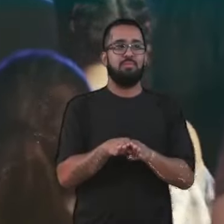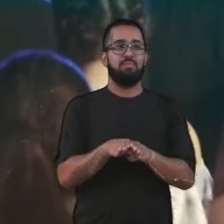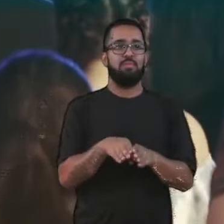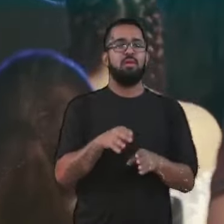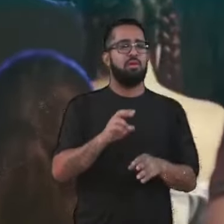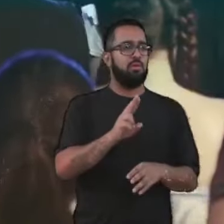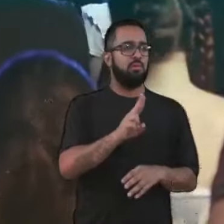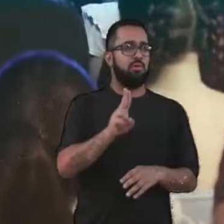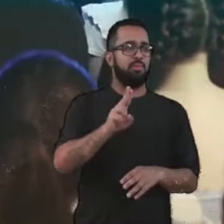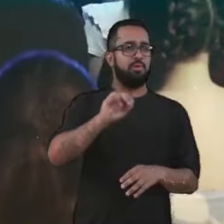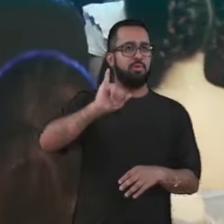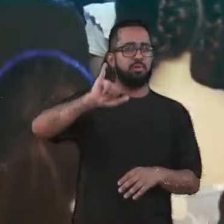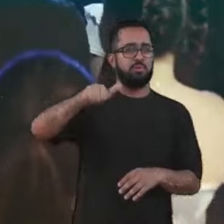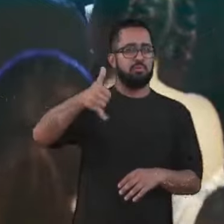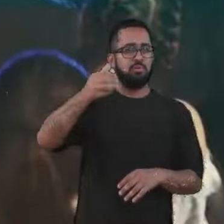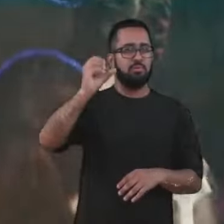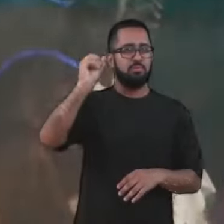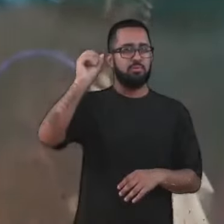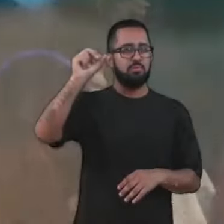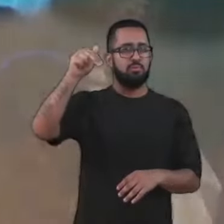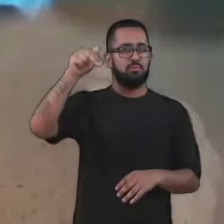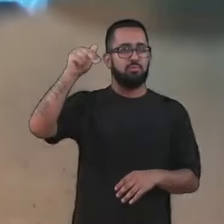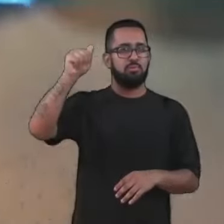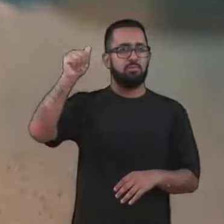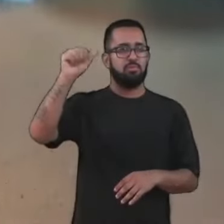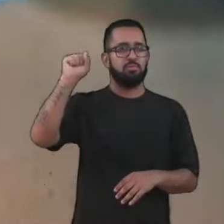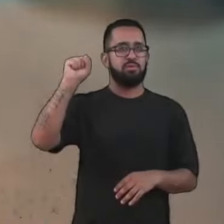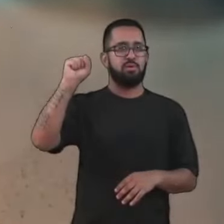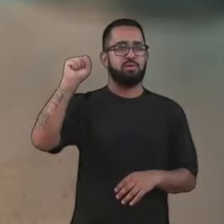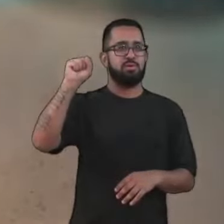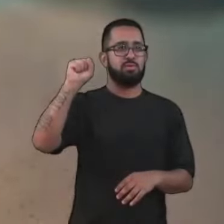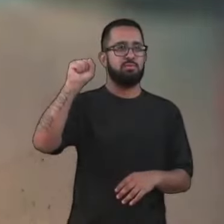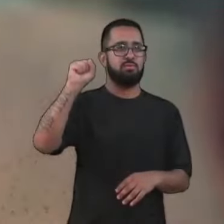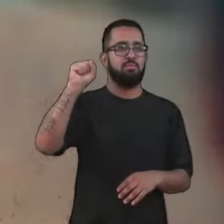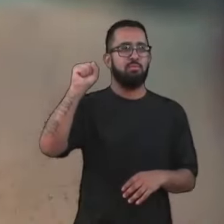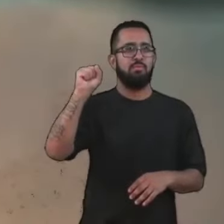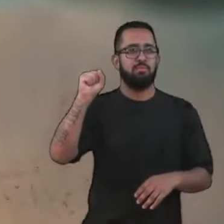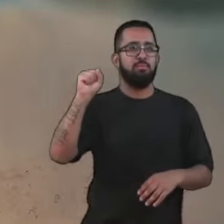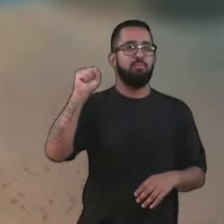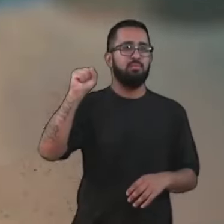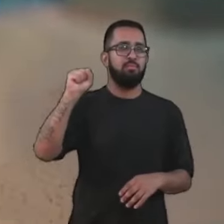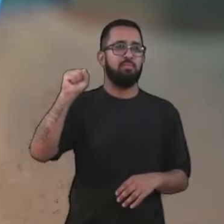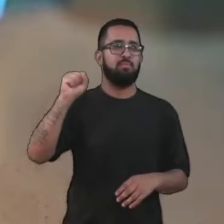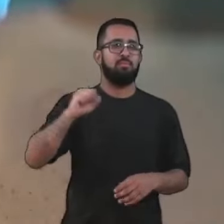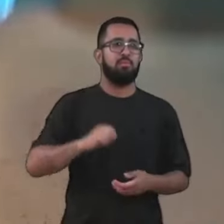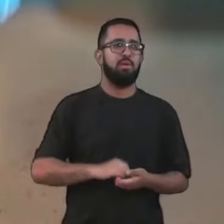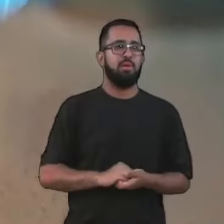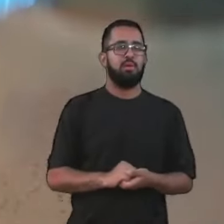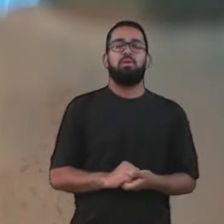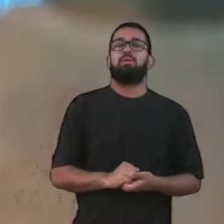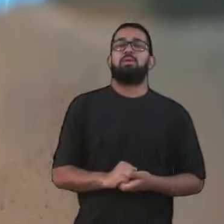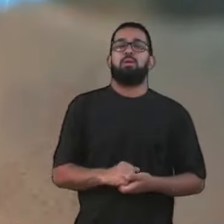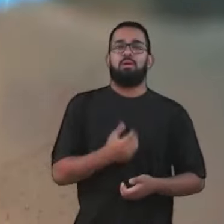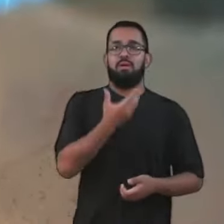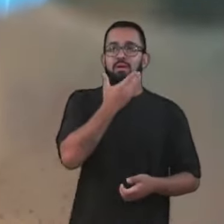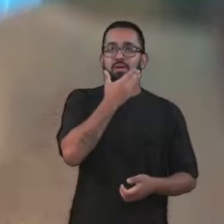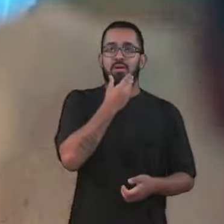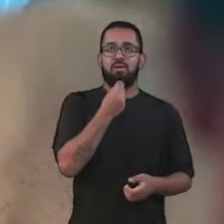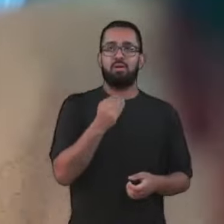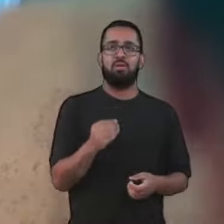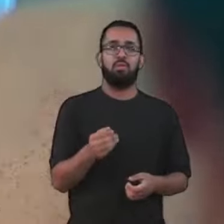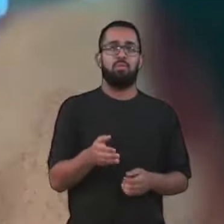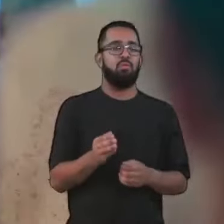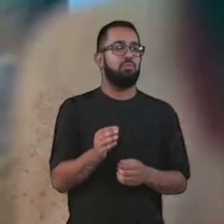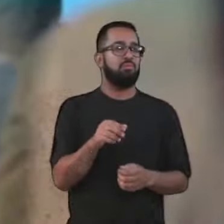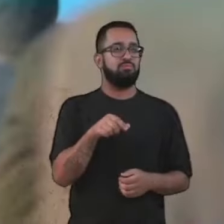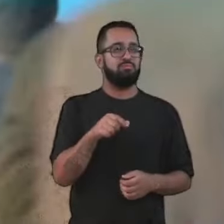Depois ele vai para Nínive, e mesmo lá ele está insatisfeito, hein? Vimos como a tristeza pode tomar conta do coração, como tomou de Elias, levou